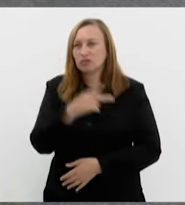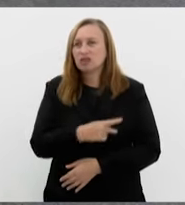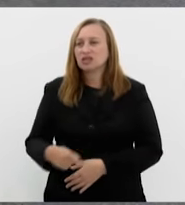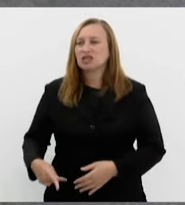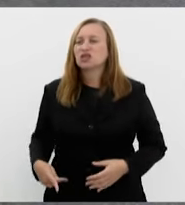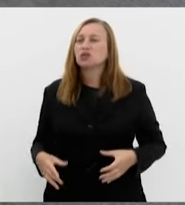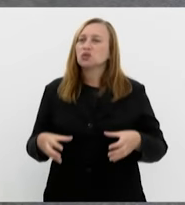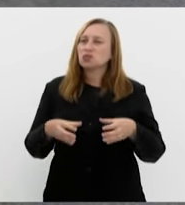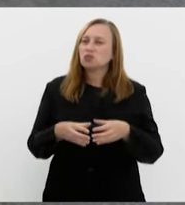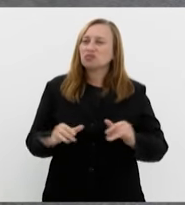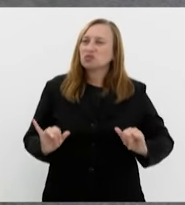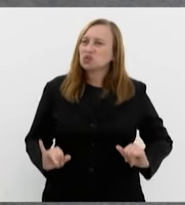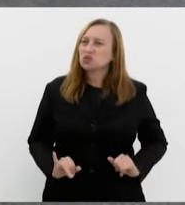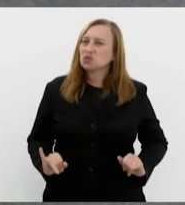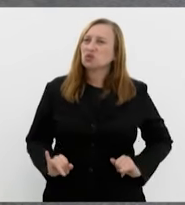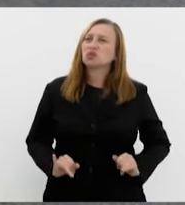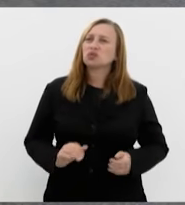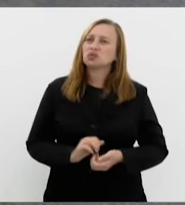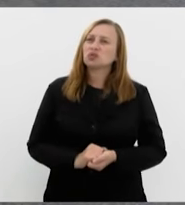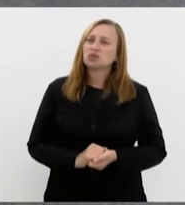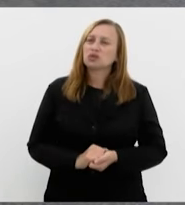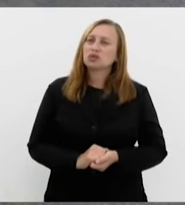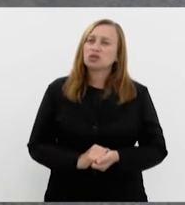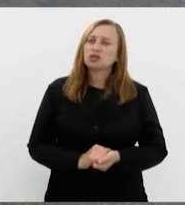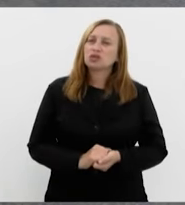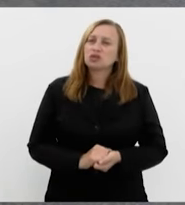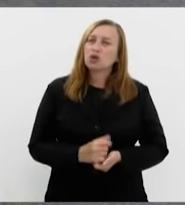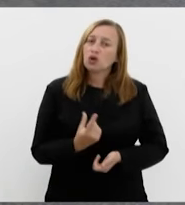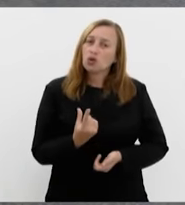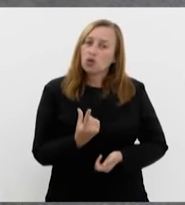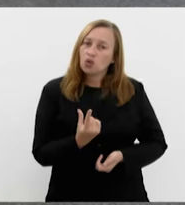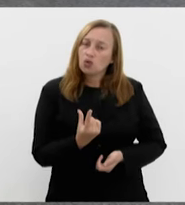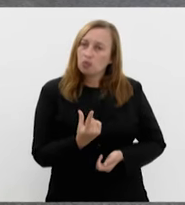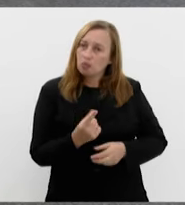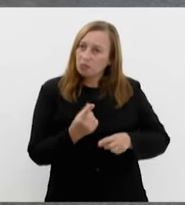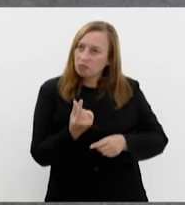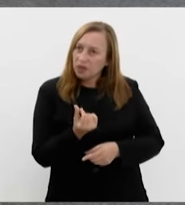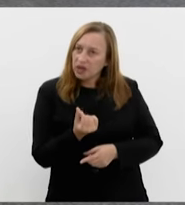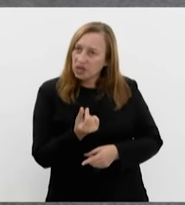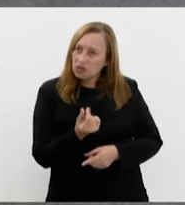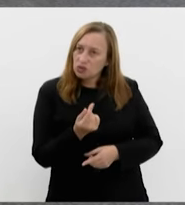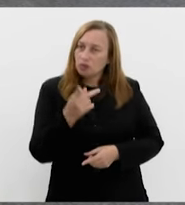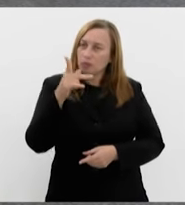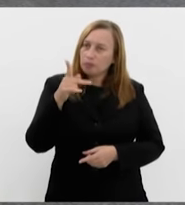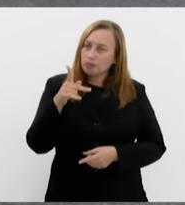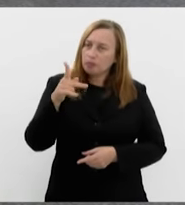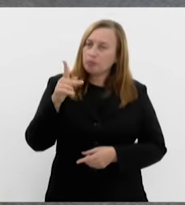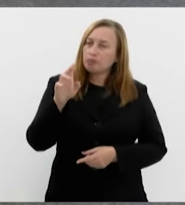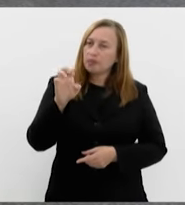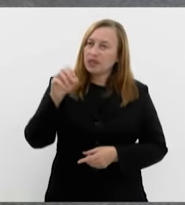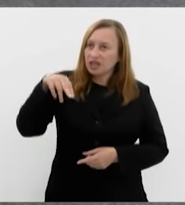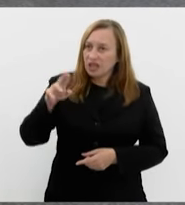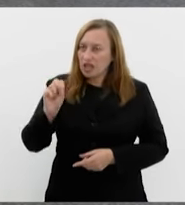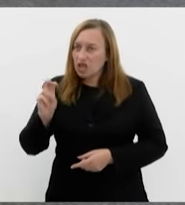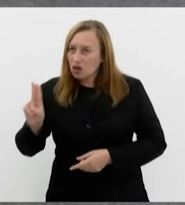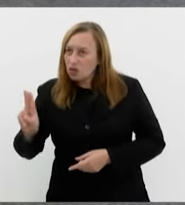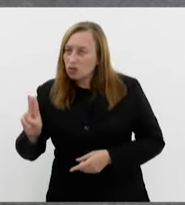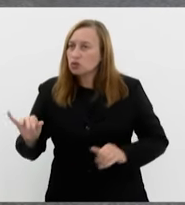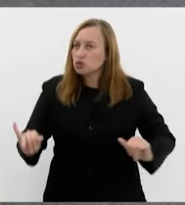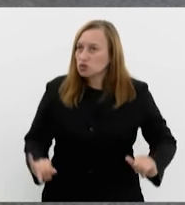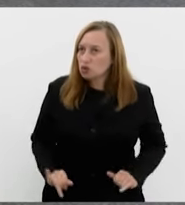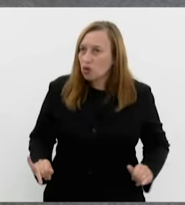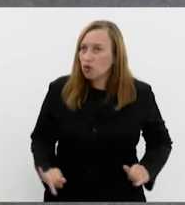muito. Aumenta pneu, ele sofre. Aumenta o diesel, não tem